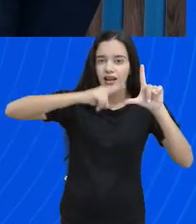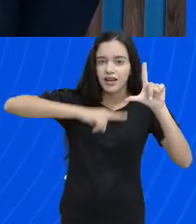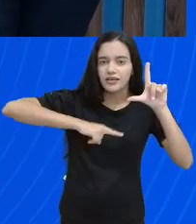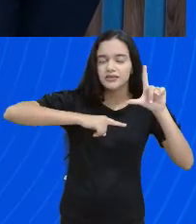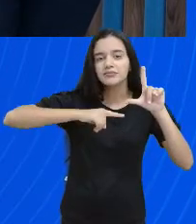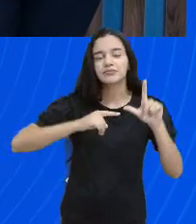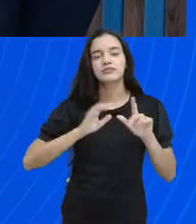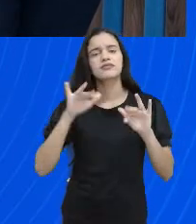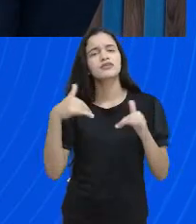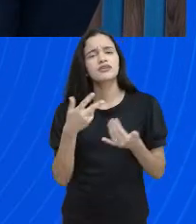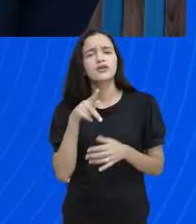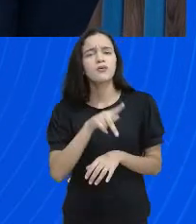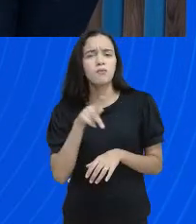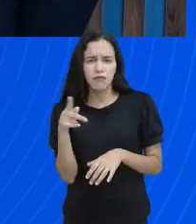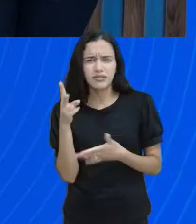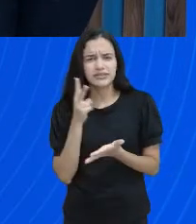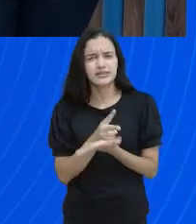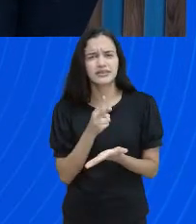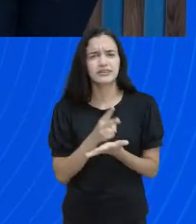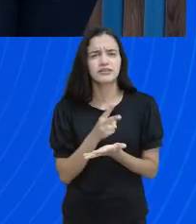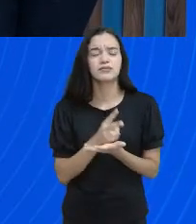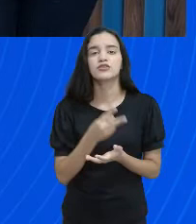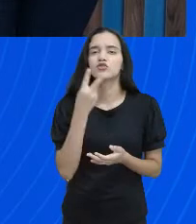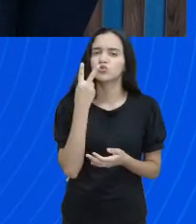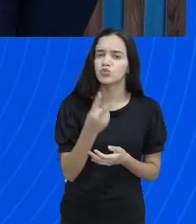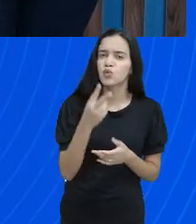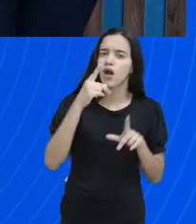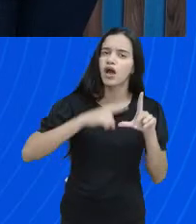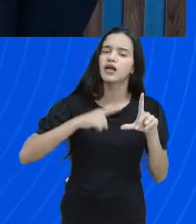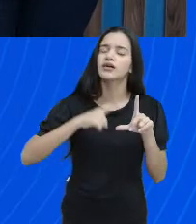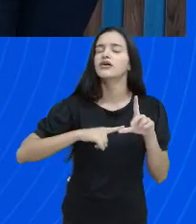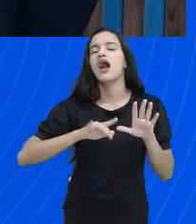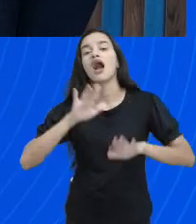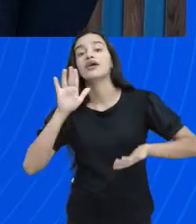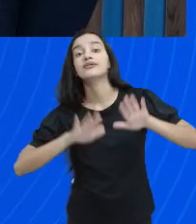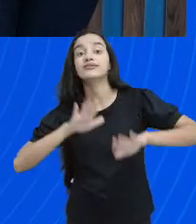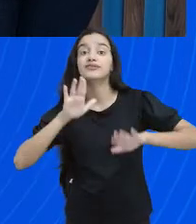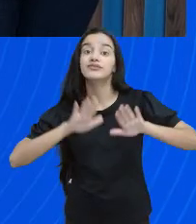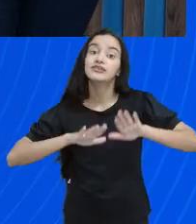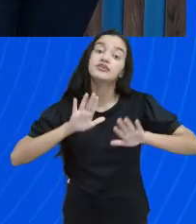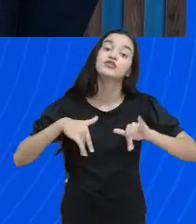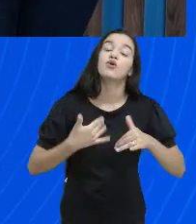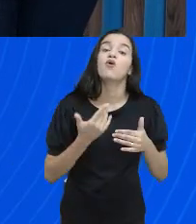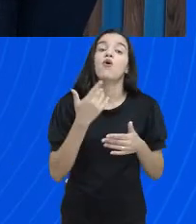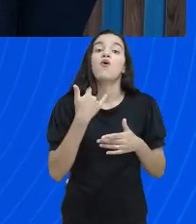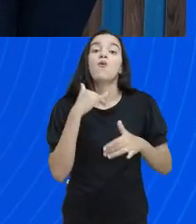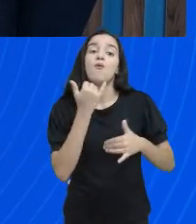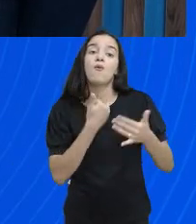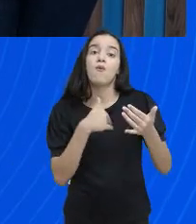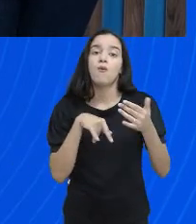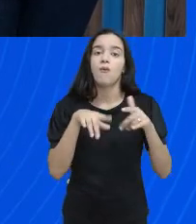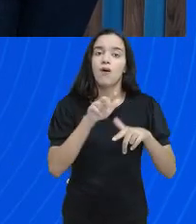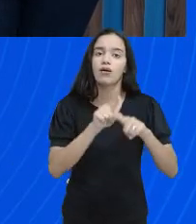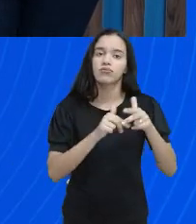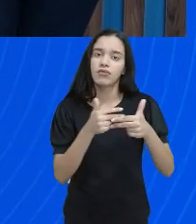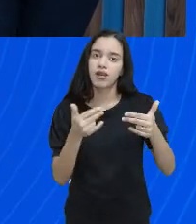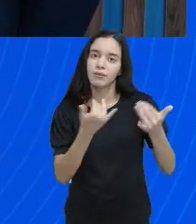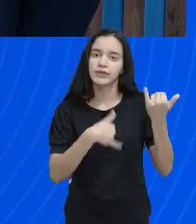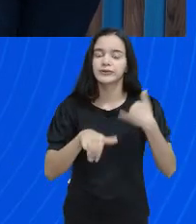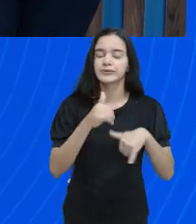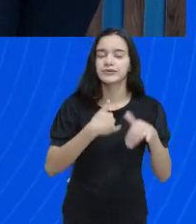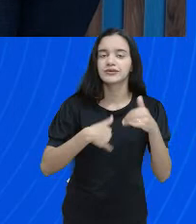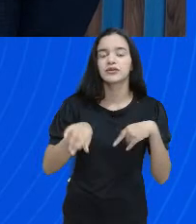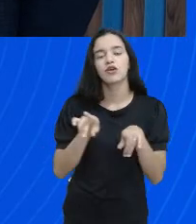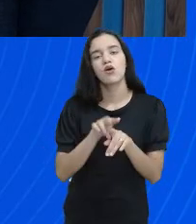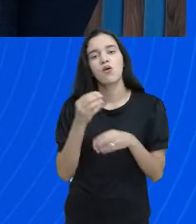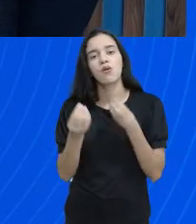minúsculo. Ô, prof, sempre assim é duas letras? Não. Às vezes um elemento químico ele é representado por uma letra só, né? Como o